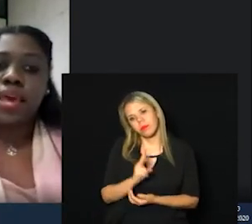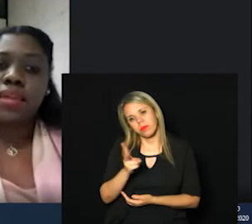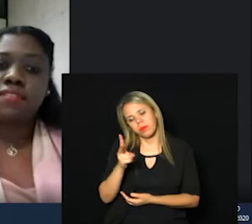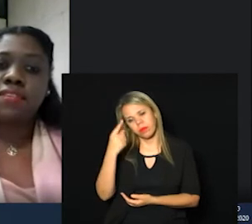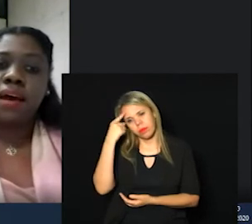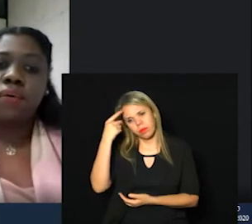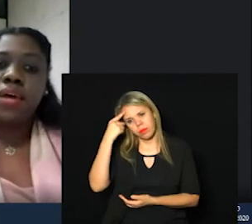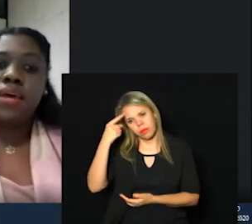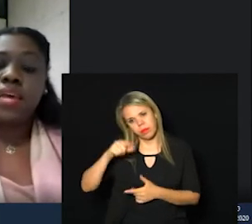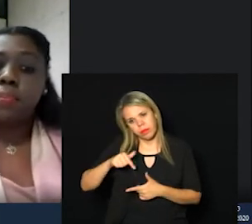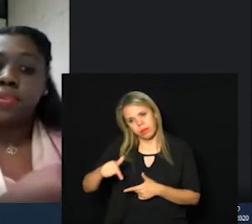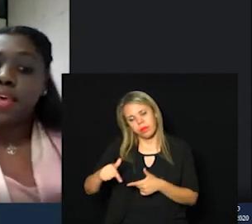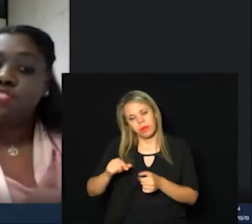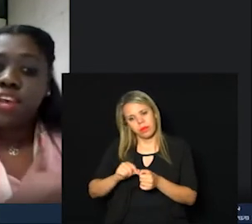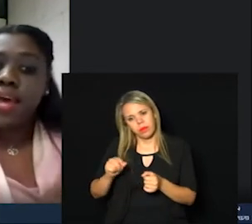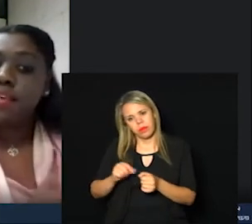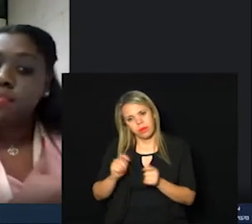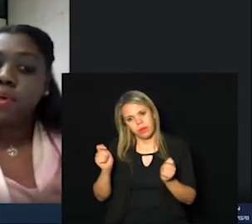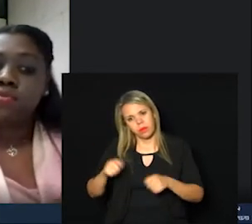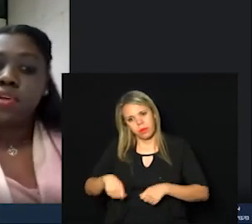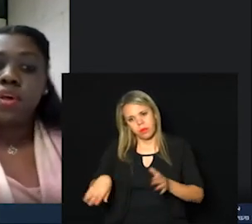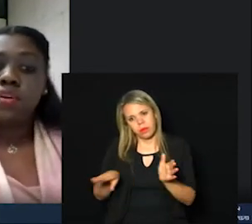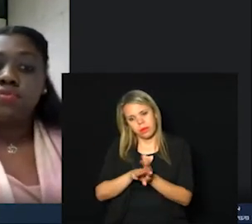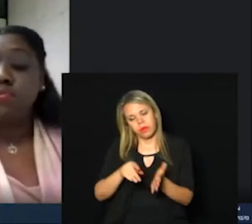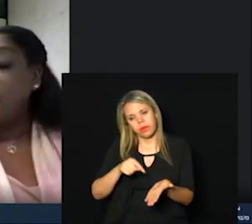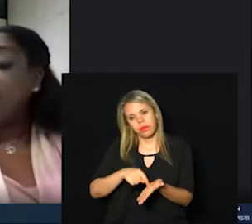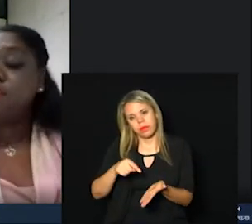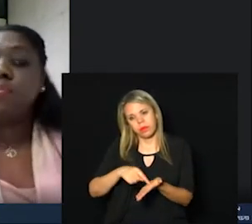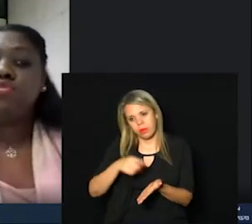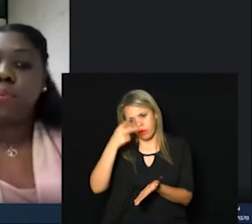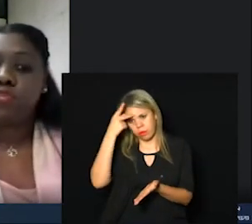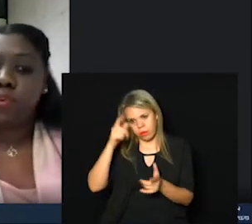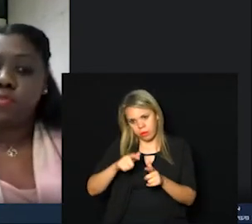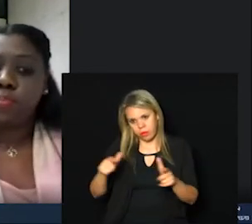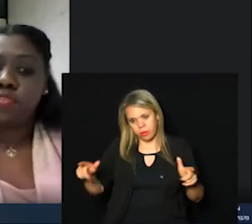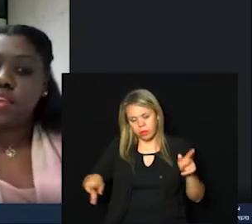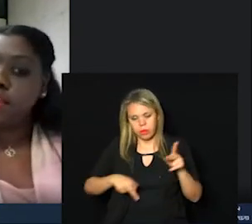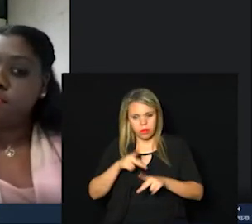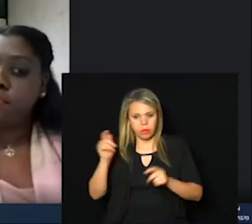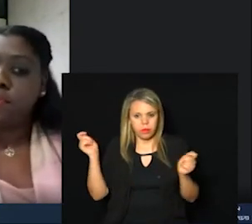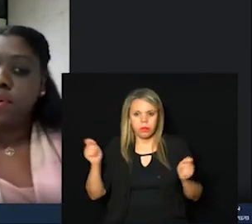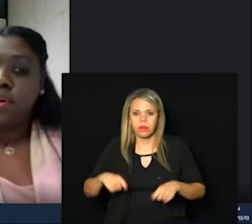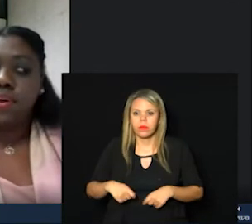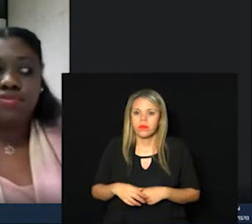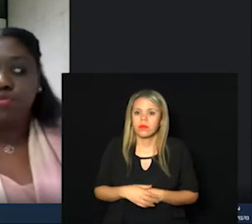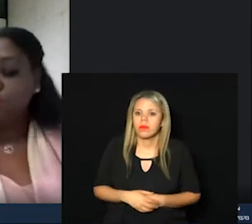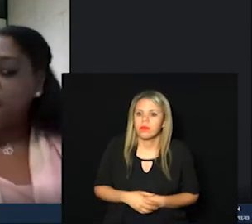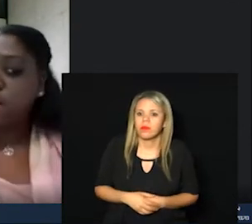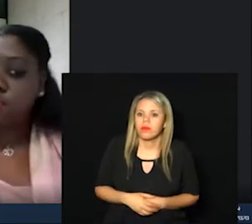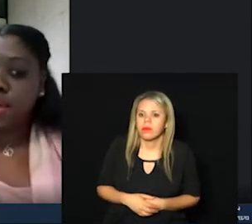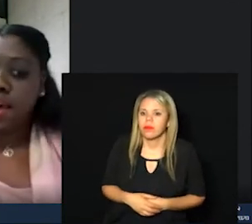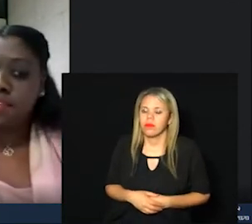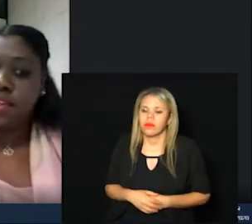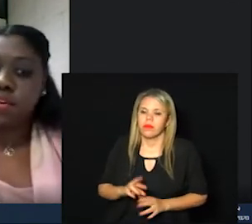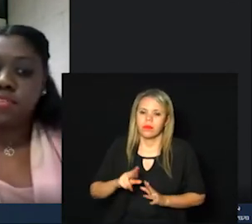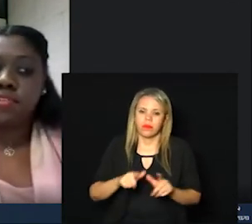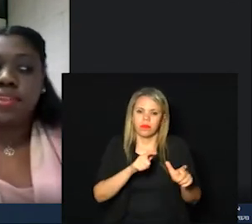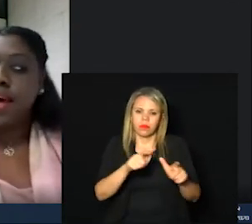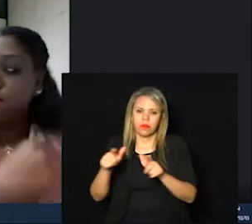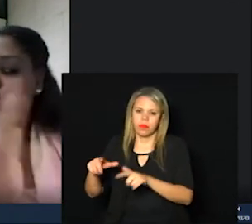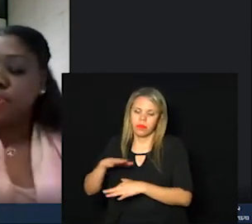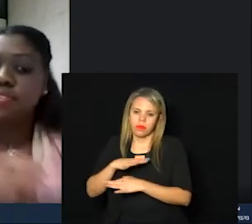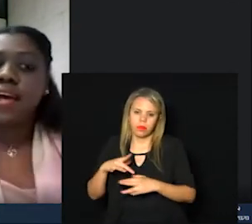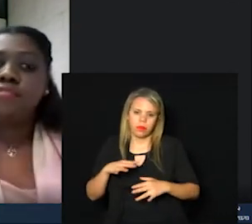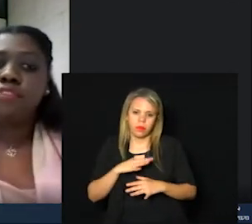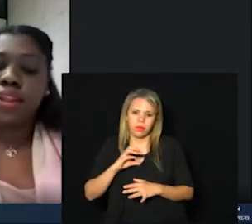ideia inicial que ele pudesse chegar nas mãos do máximo de pessoas possível, dos vários lugares da nossa